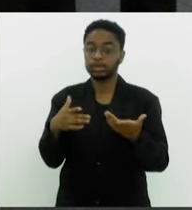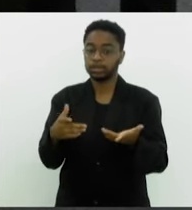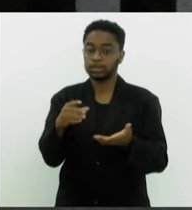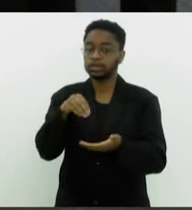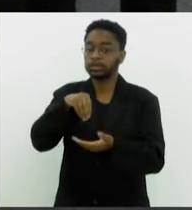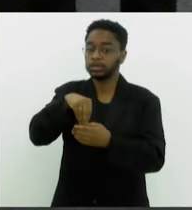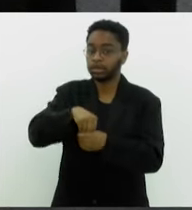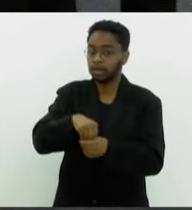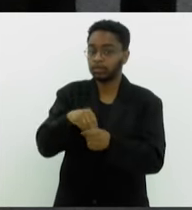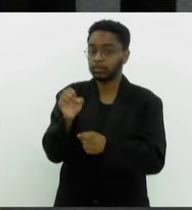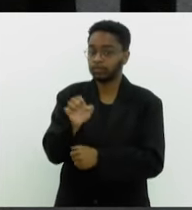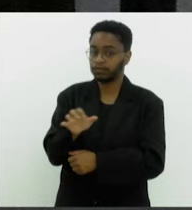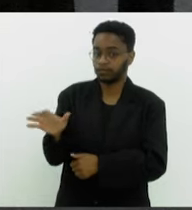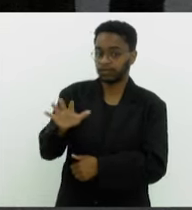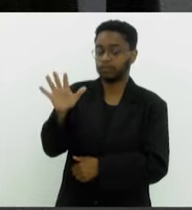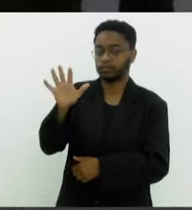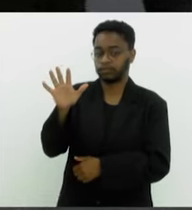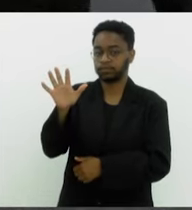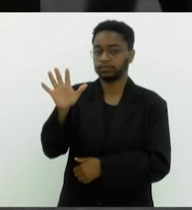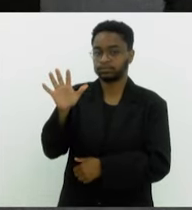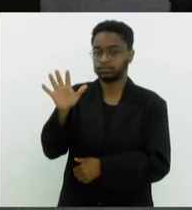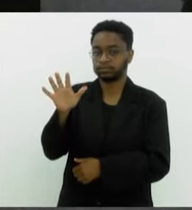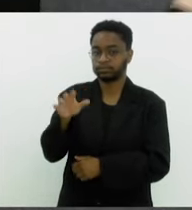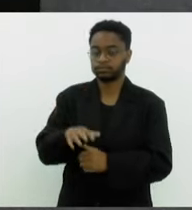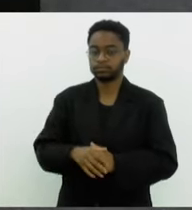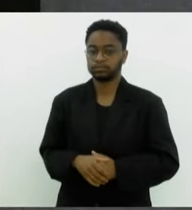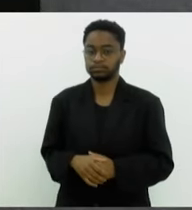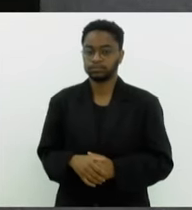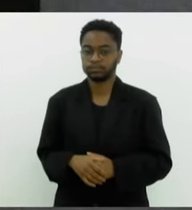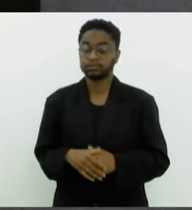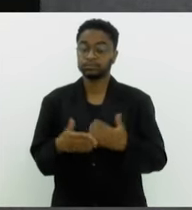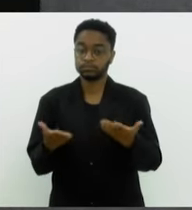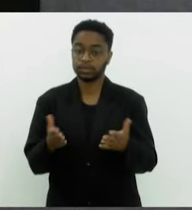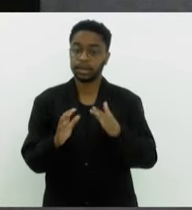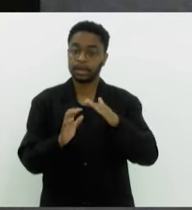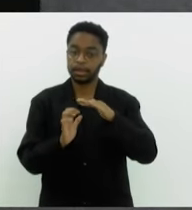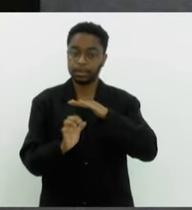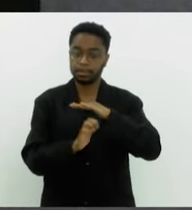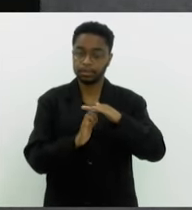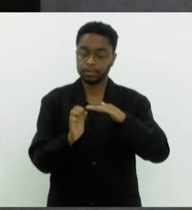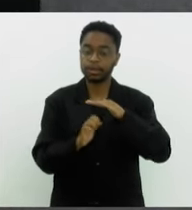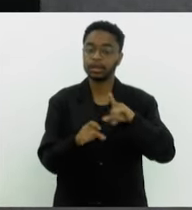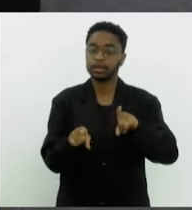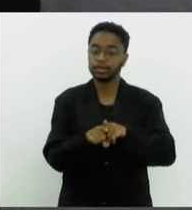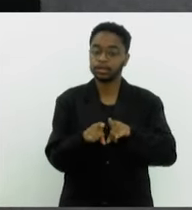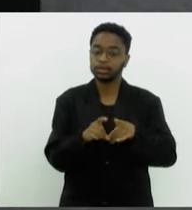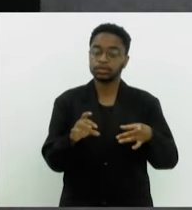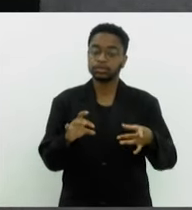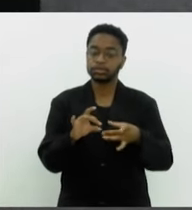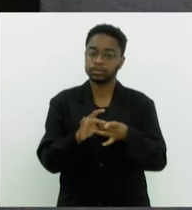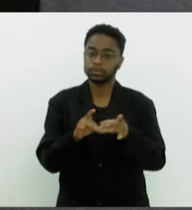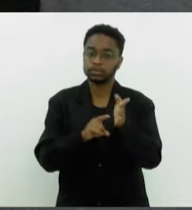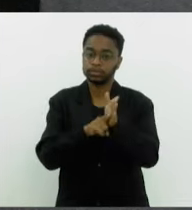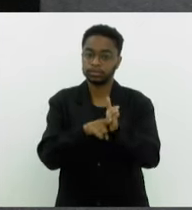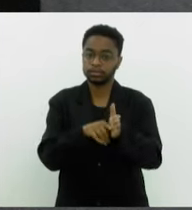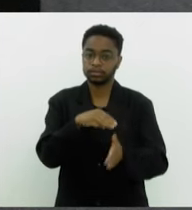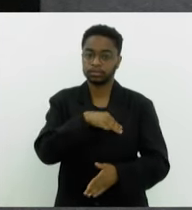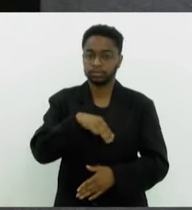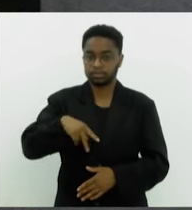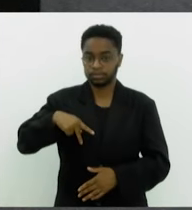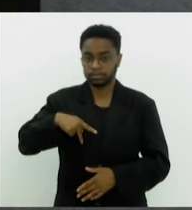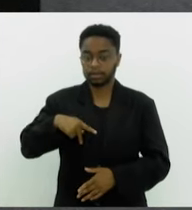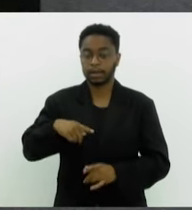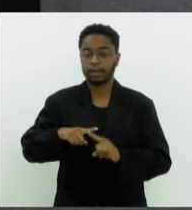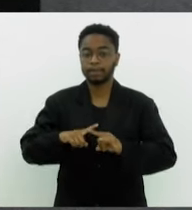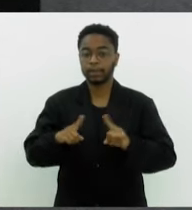sediada dentro de uma favela, e essa empresa, inclusive, está rolada no inquérito do MP, cujo oficial de